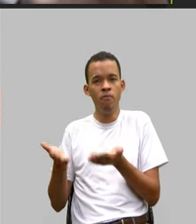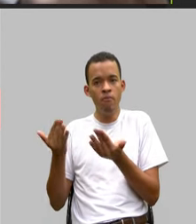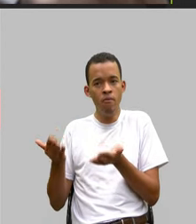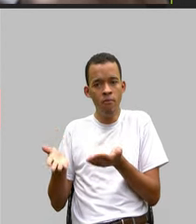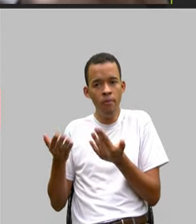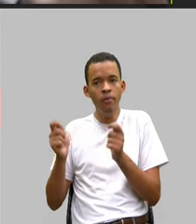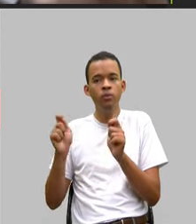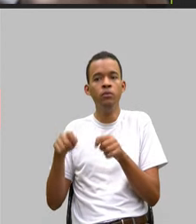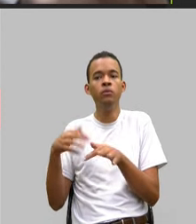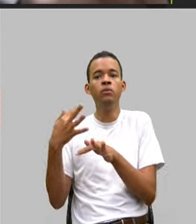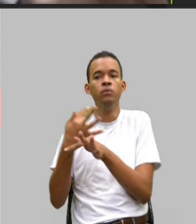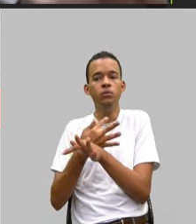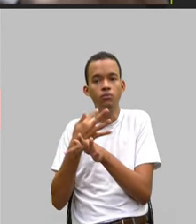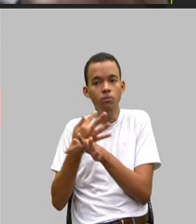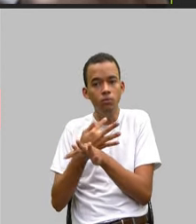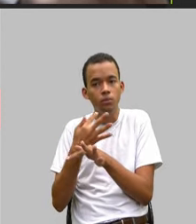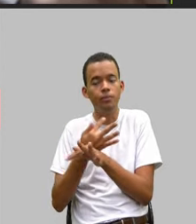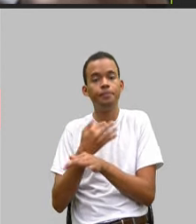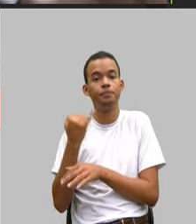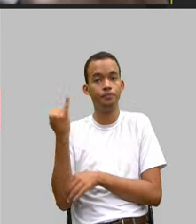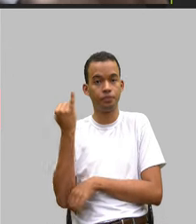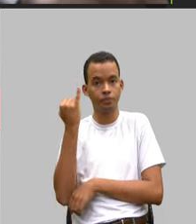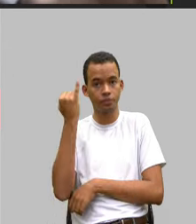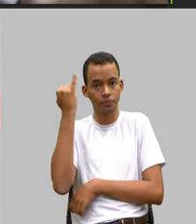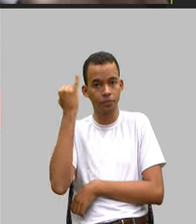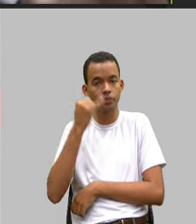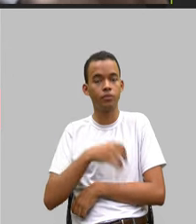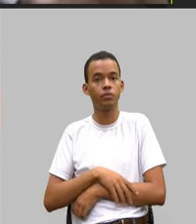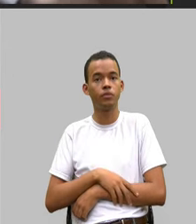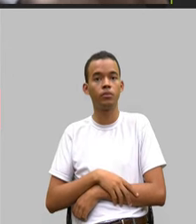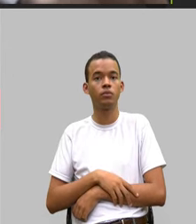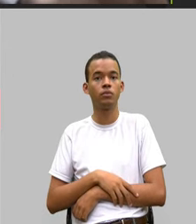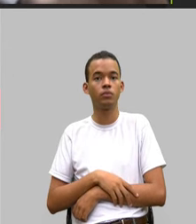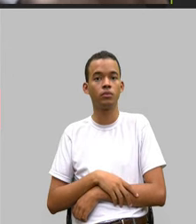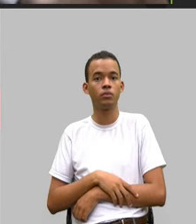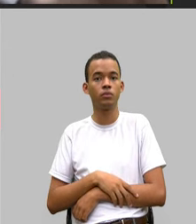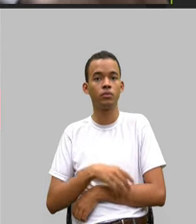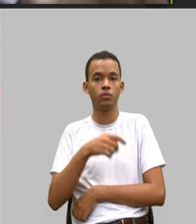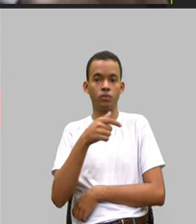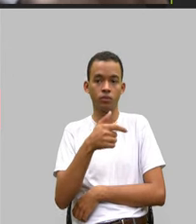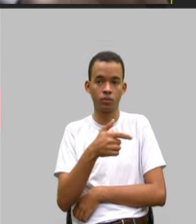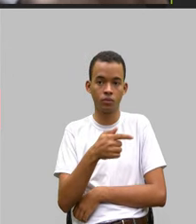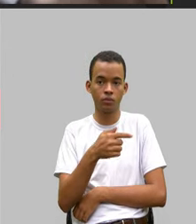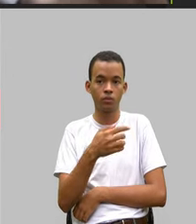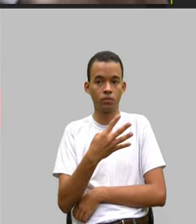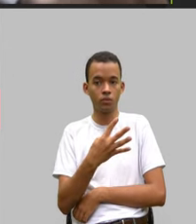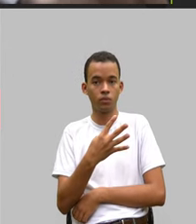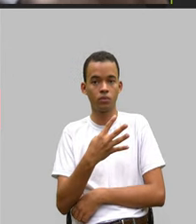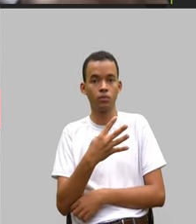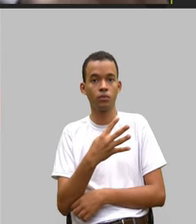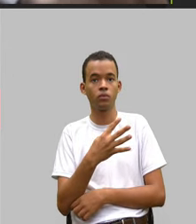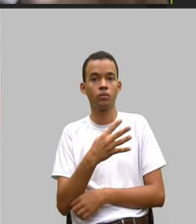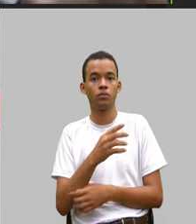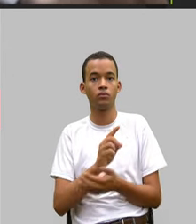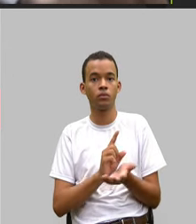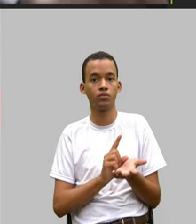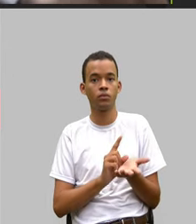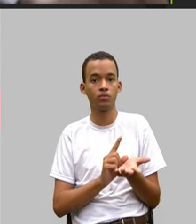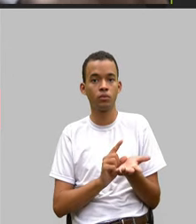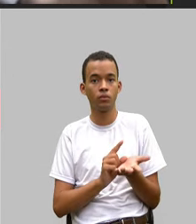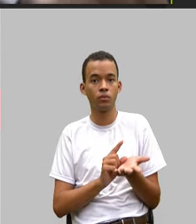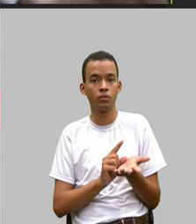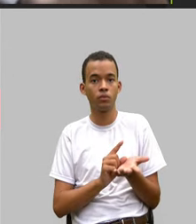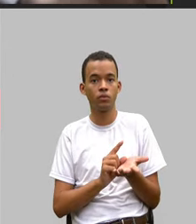isso é muito importante os outros estudos não tiveram como foco né a observação de efeitos